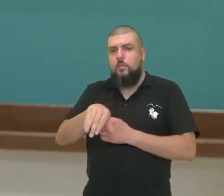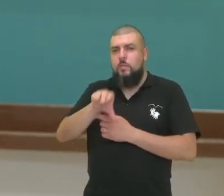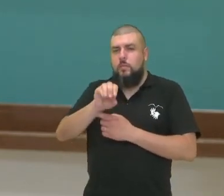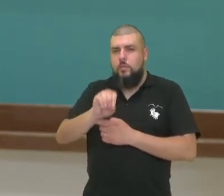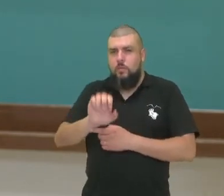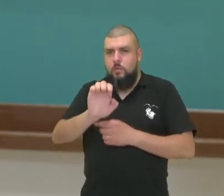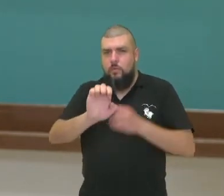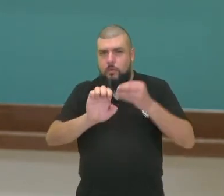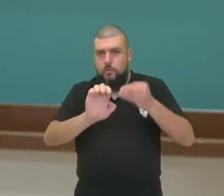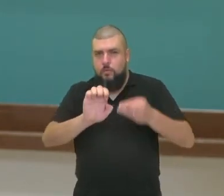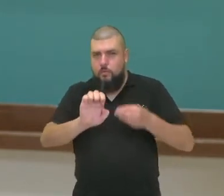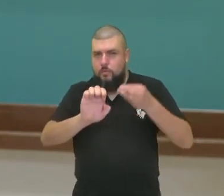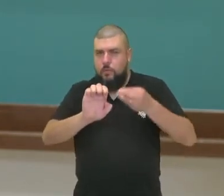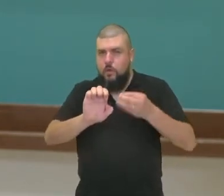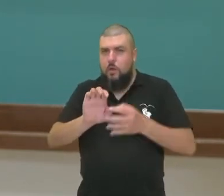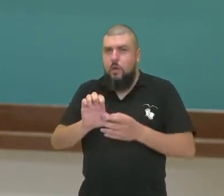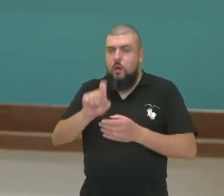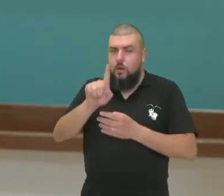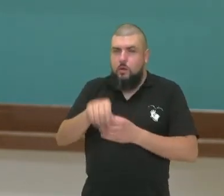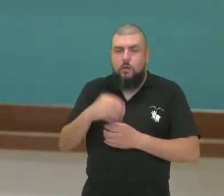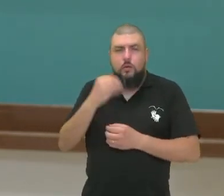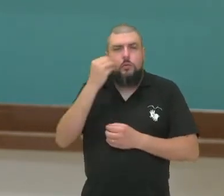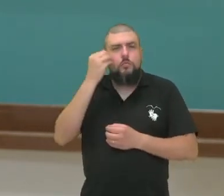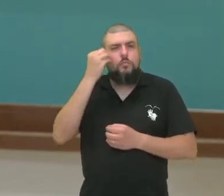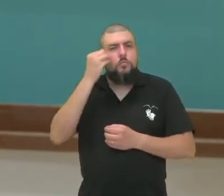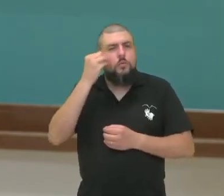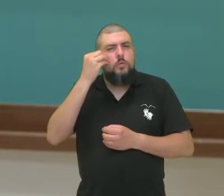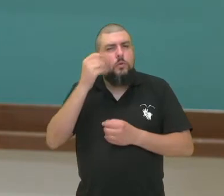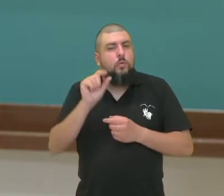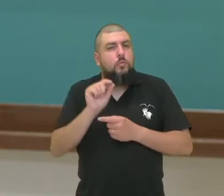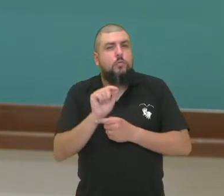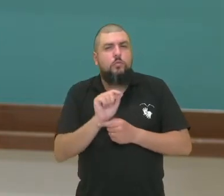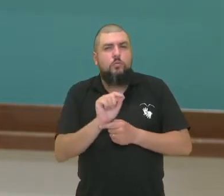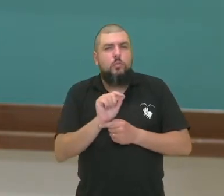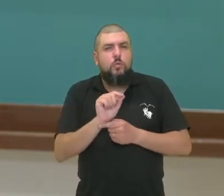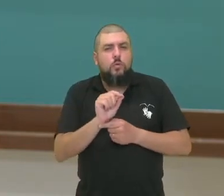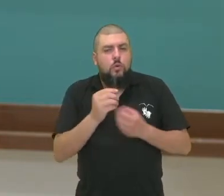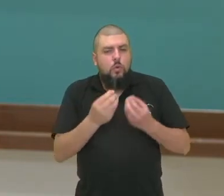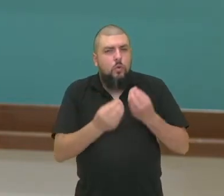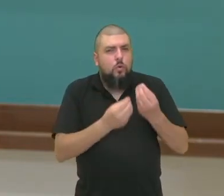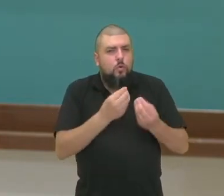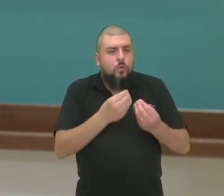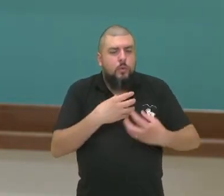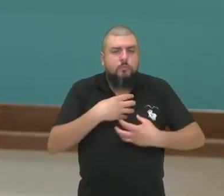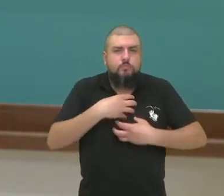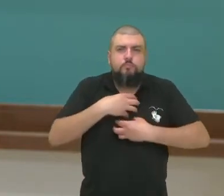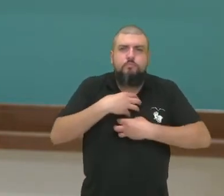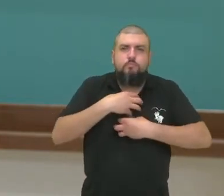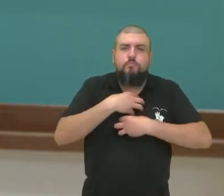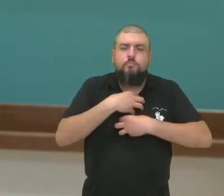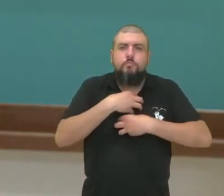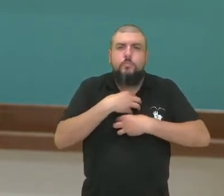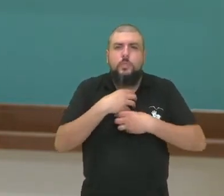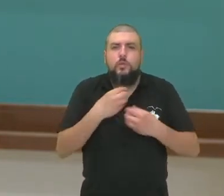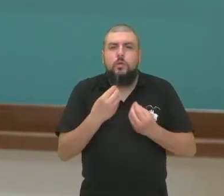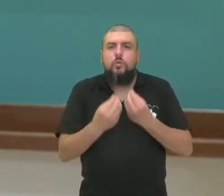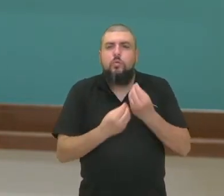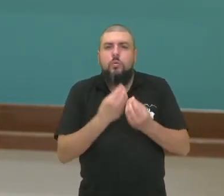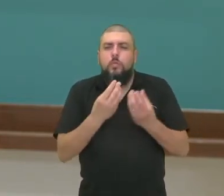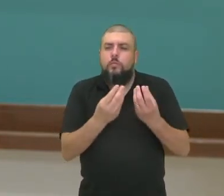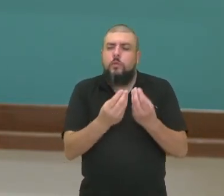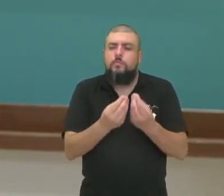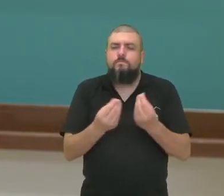o empirismo é essa corrente da filosofia que valoriza o papel das sensações, dos sentidos